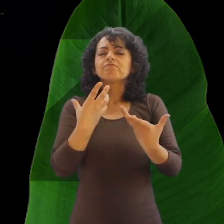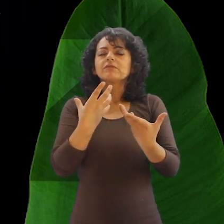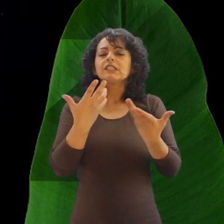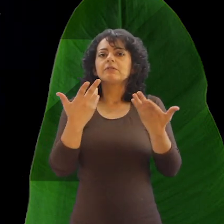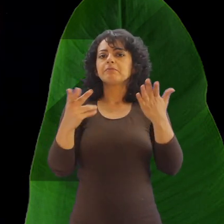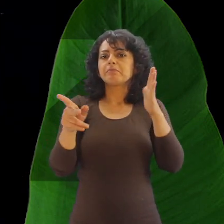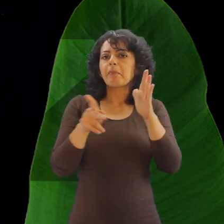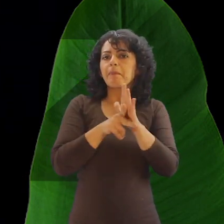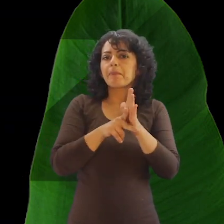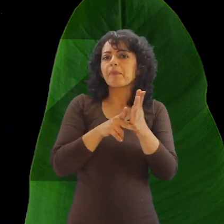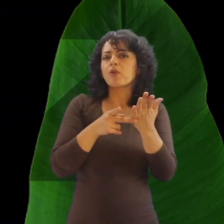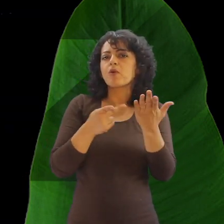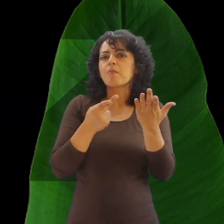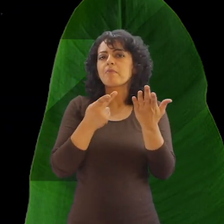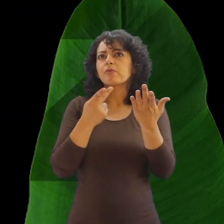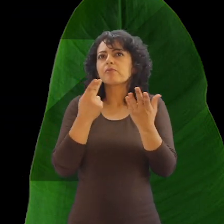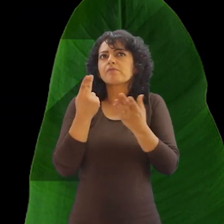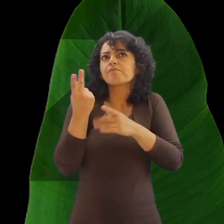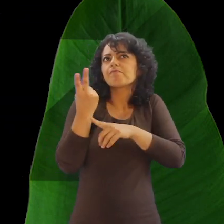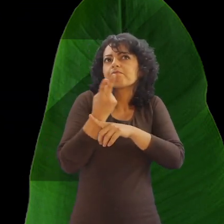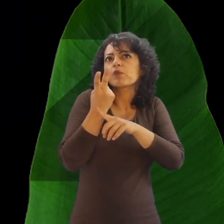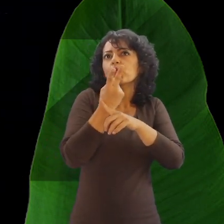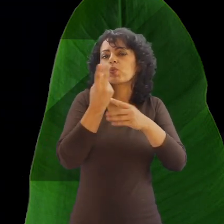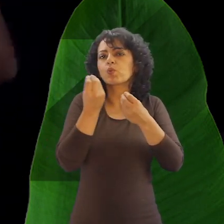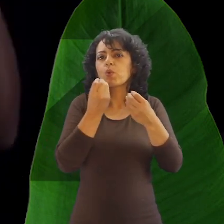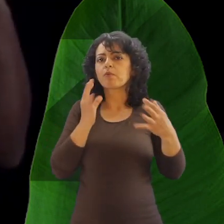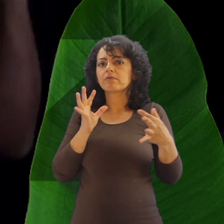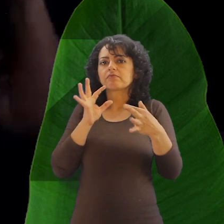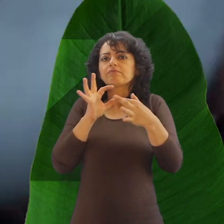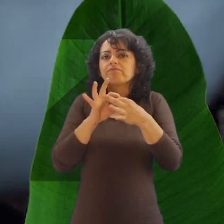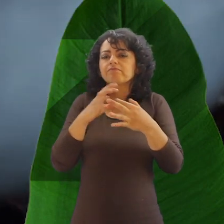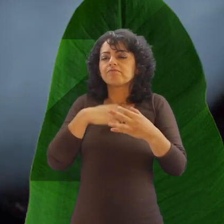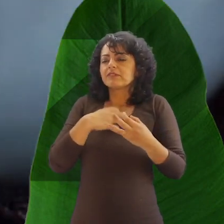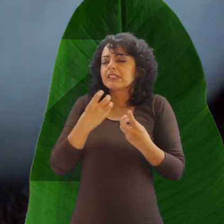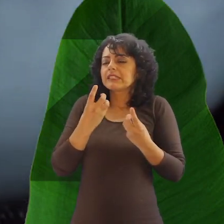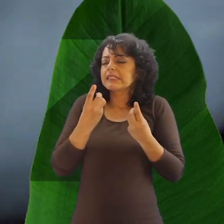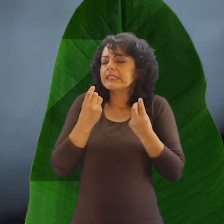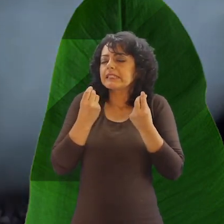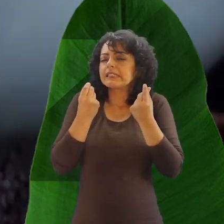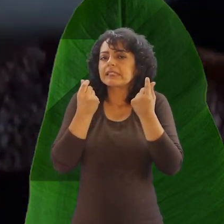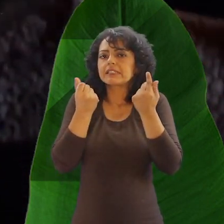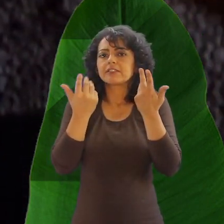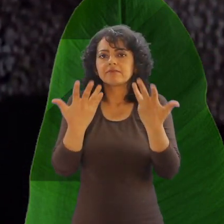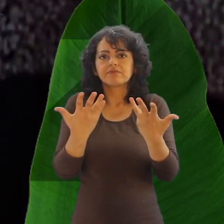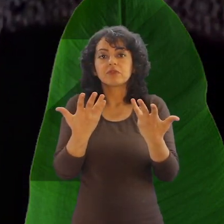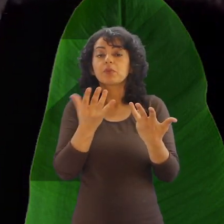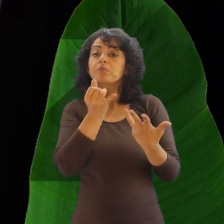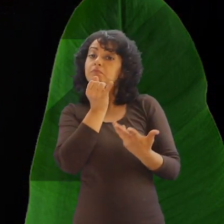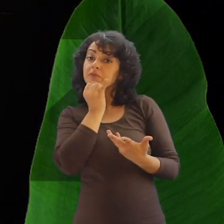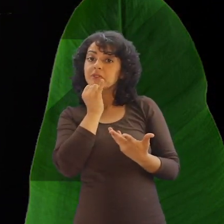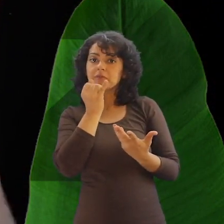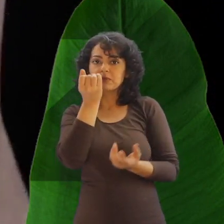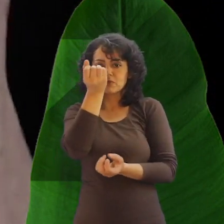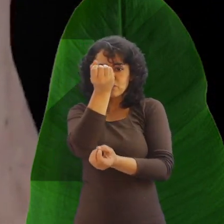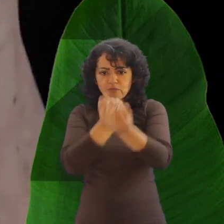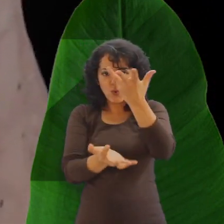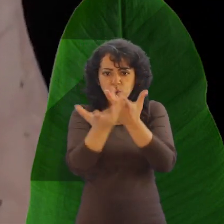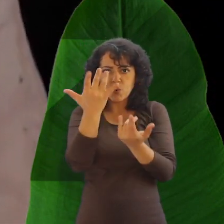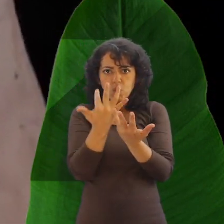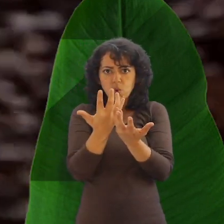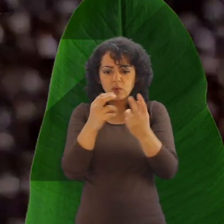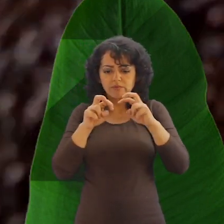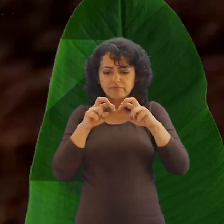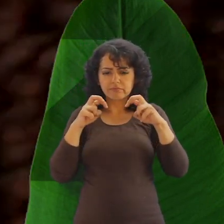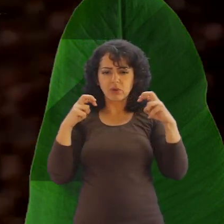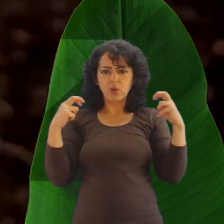buscava esse ser sensível. Então, a partir do momento que se faz uma fogueira, se coloca em torno dessa fogueira para